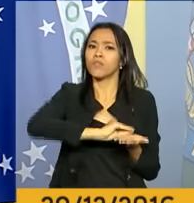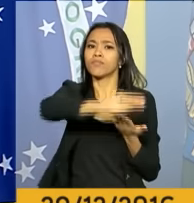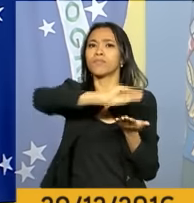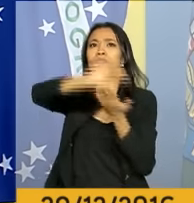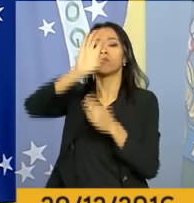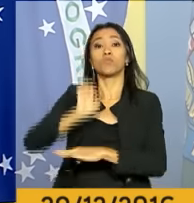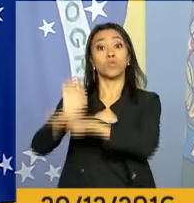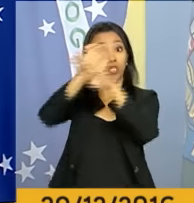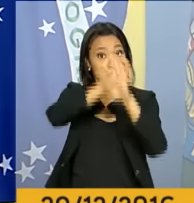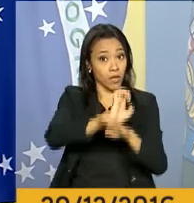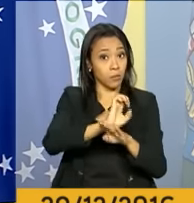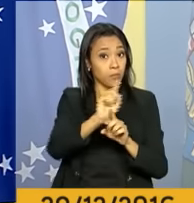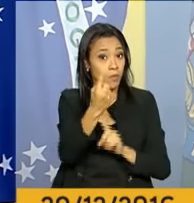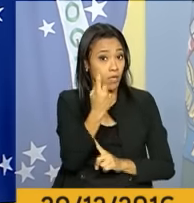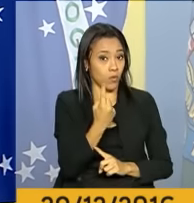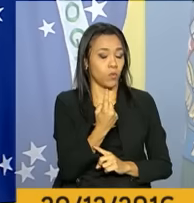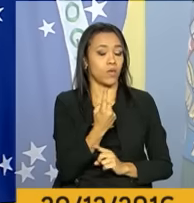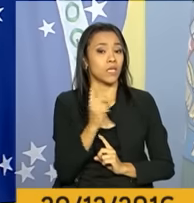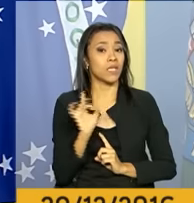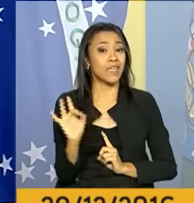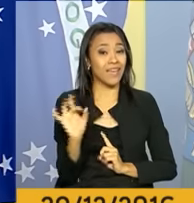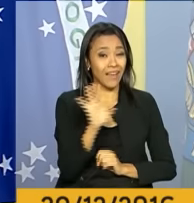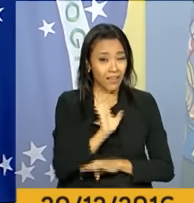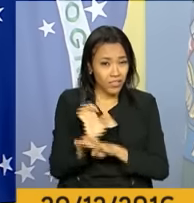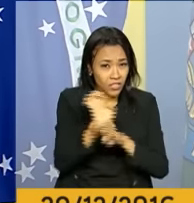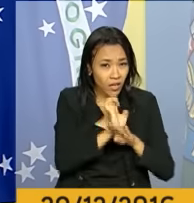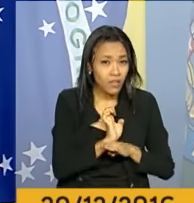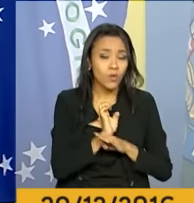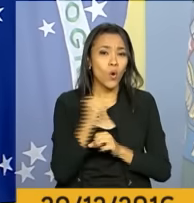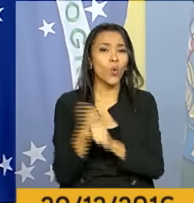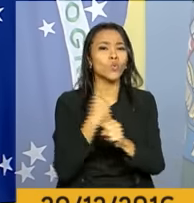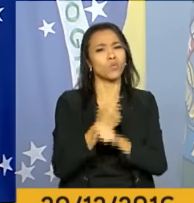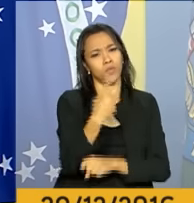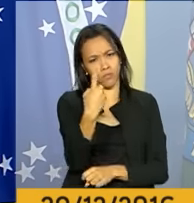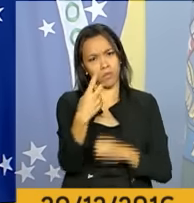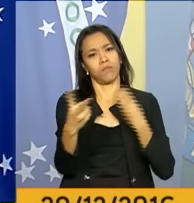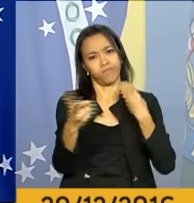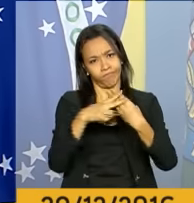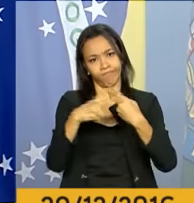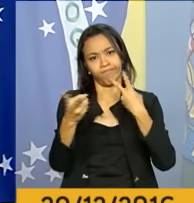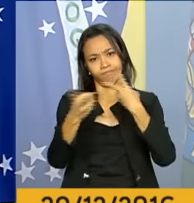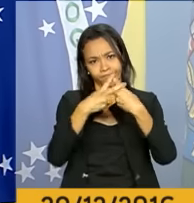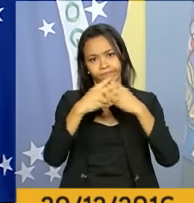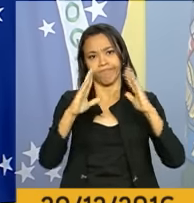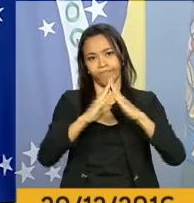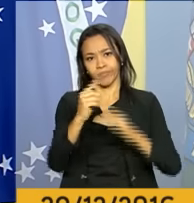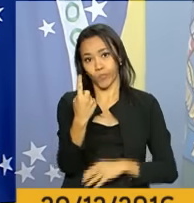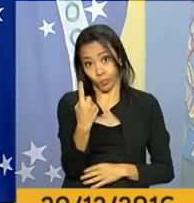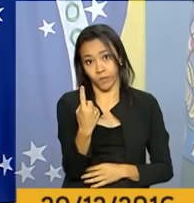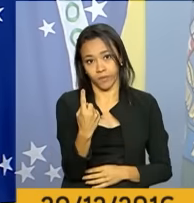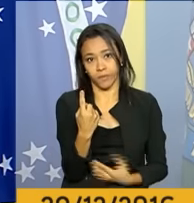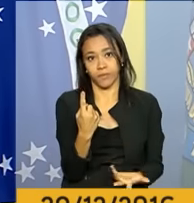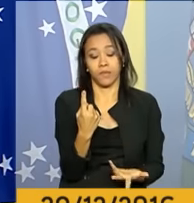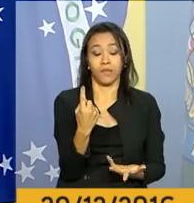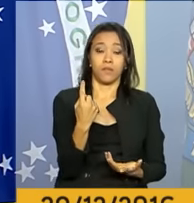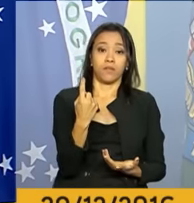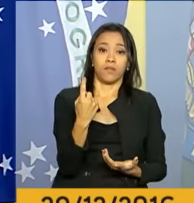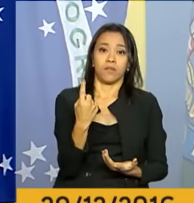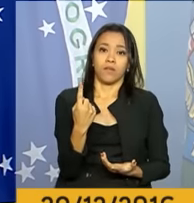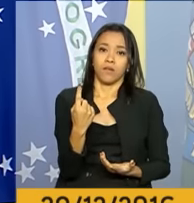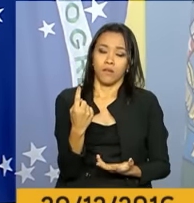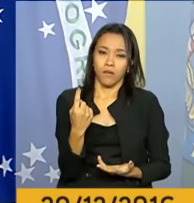Estados Primeiro para que cada um possa construir pelo menos uma penitenciária pelo menos uma penitenciária para